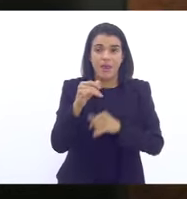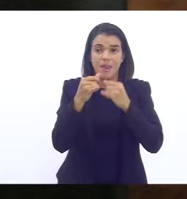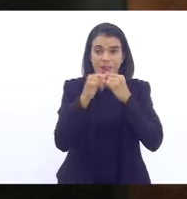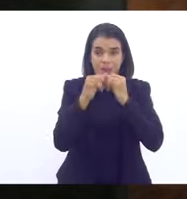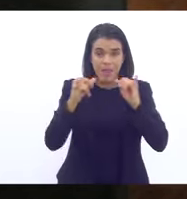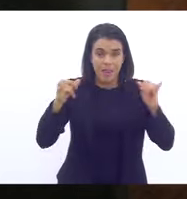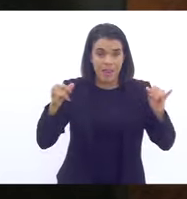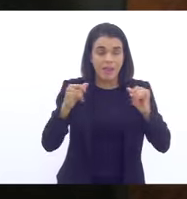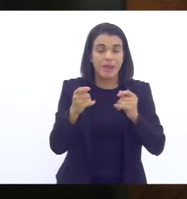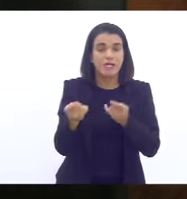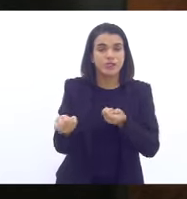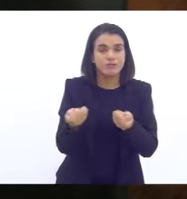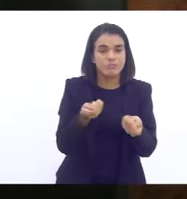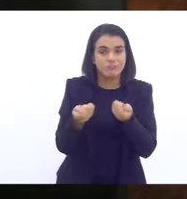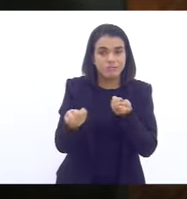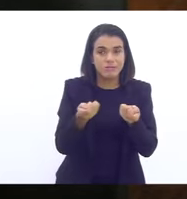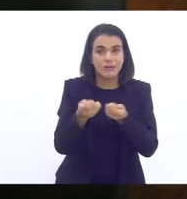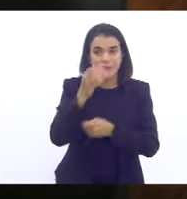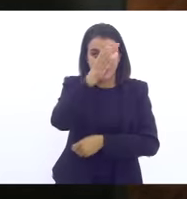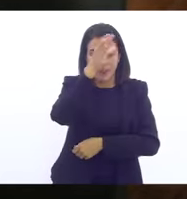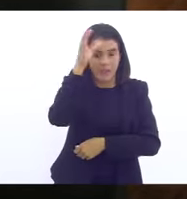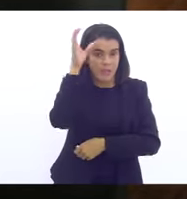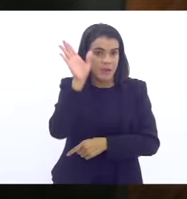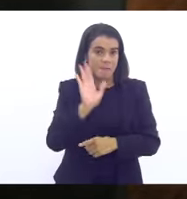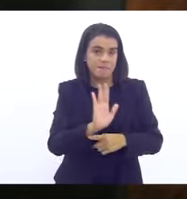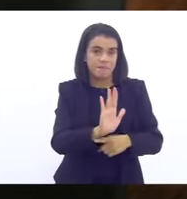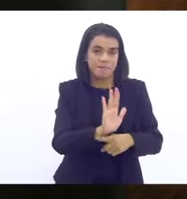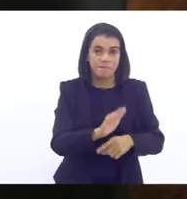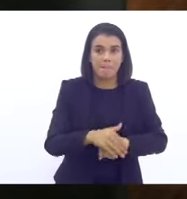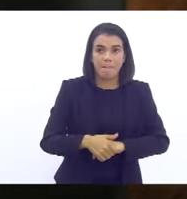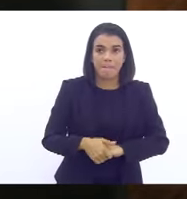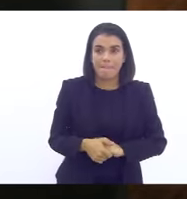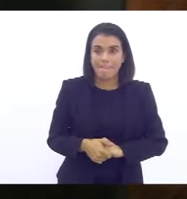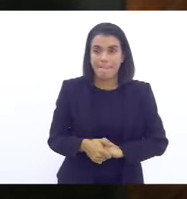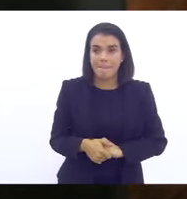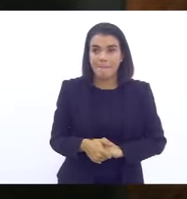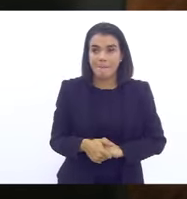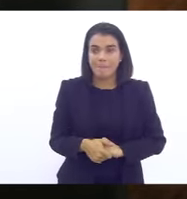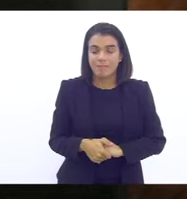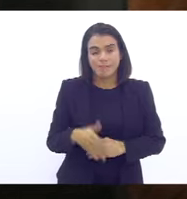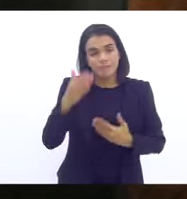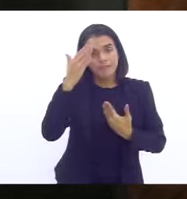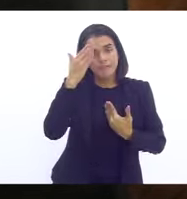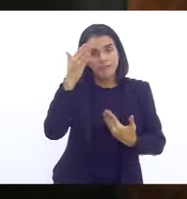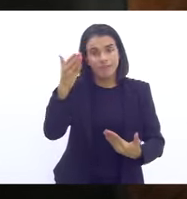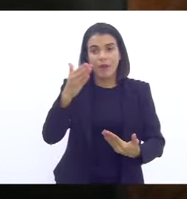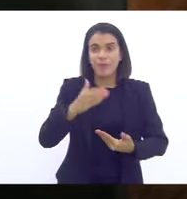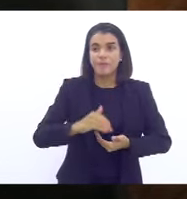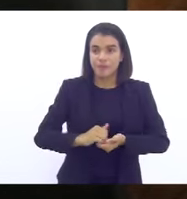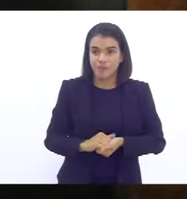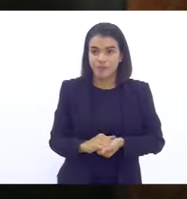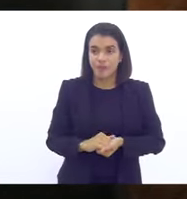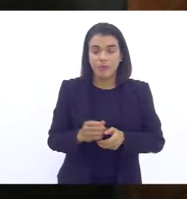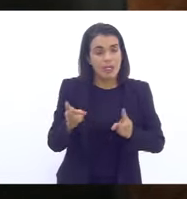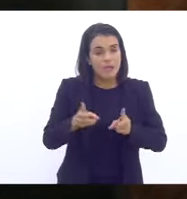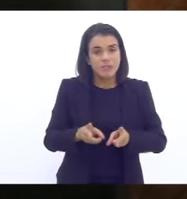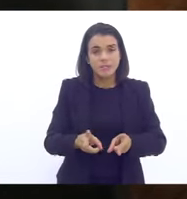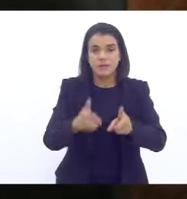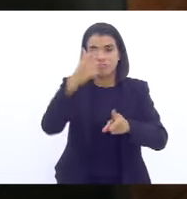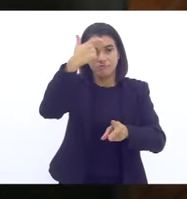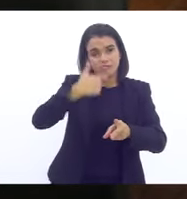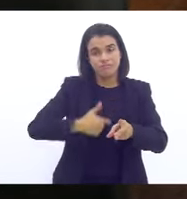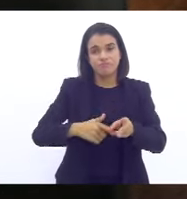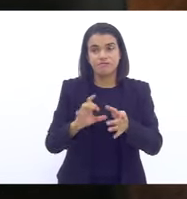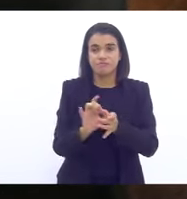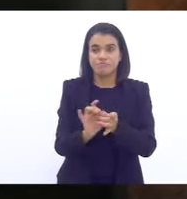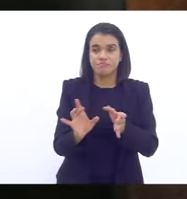energia economizada e clientes beneficiados. Muito obrigada. Sigo à disposição